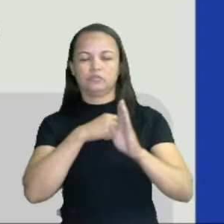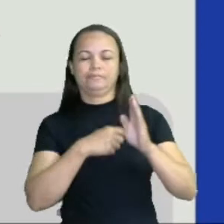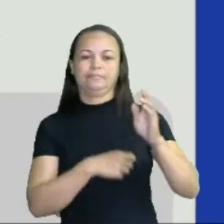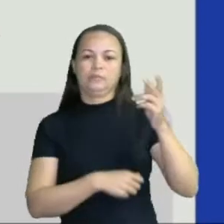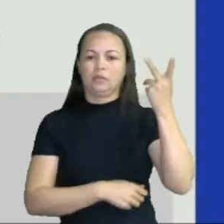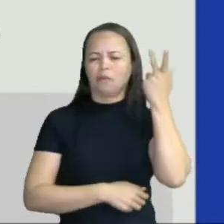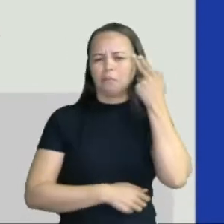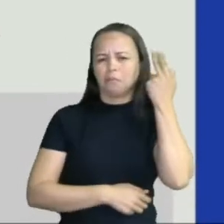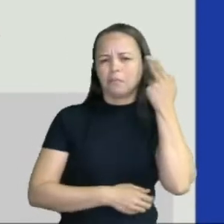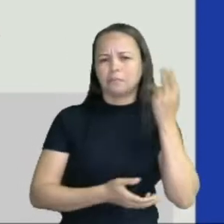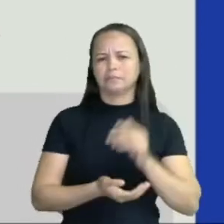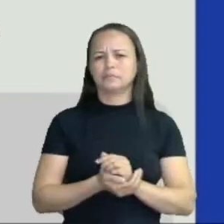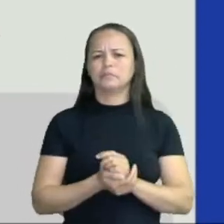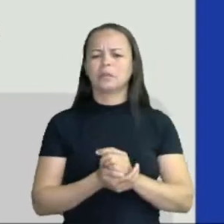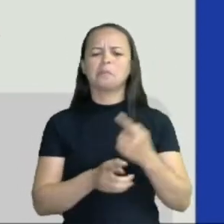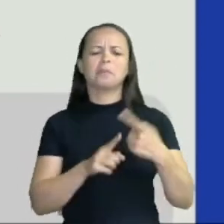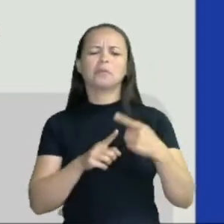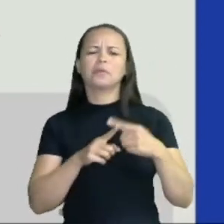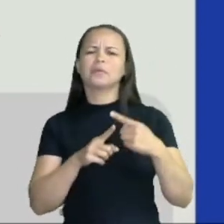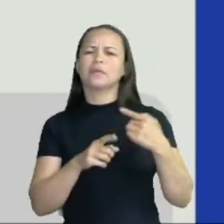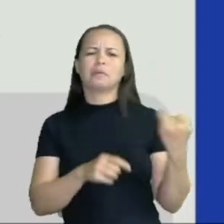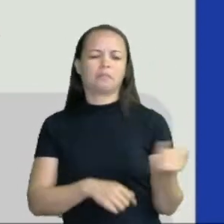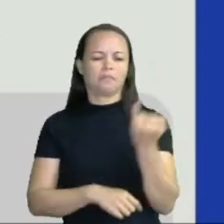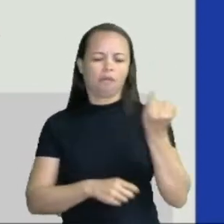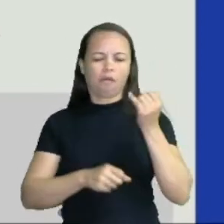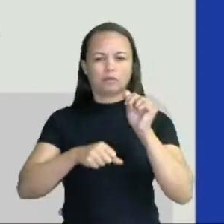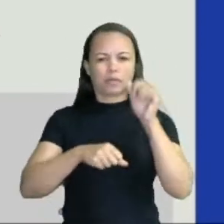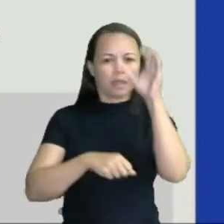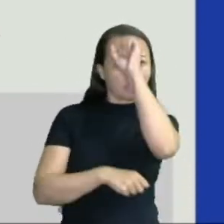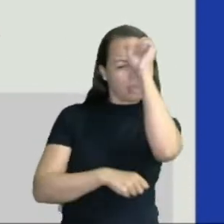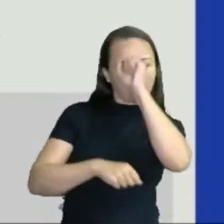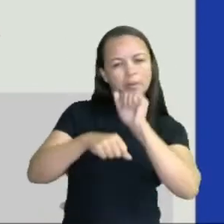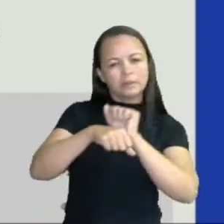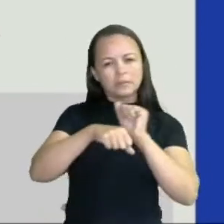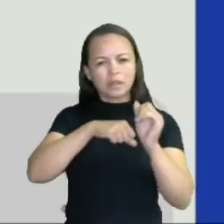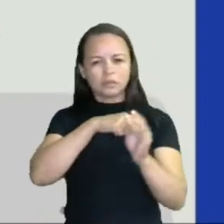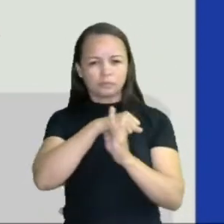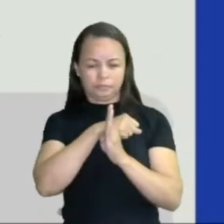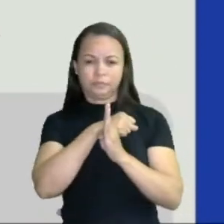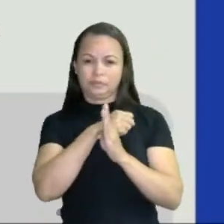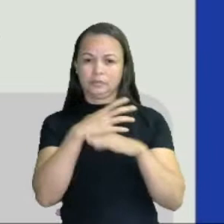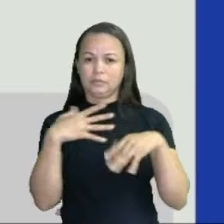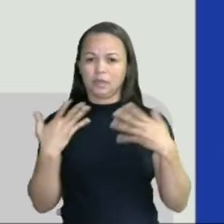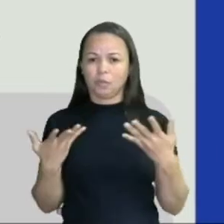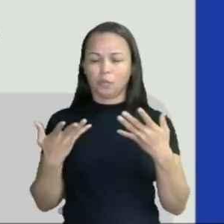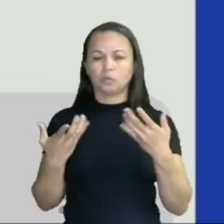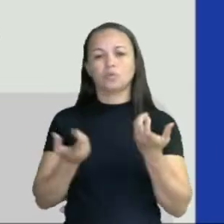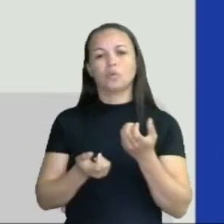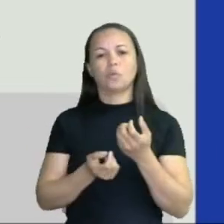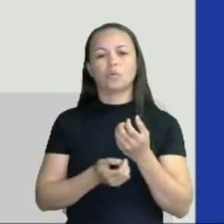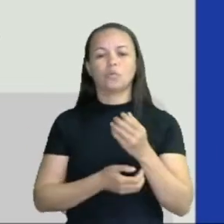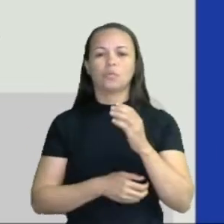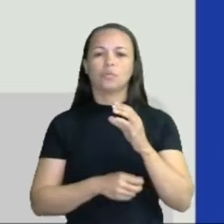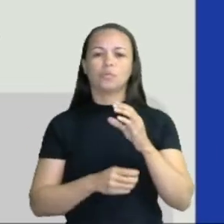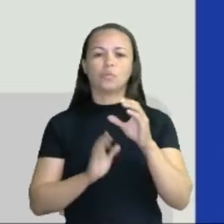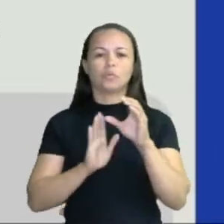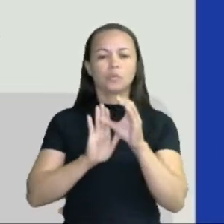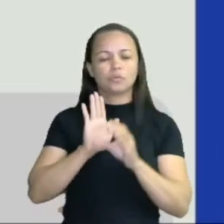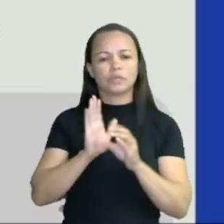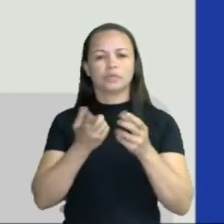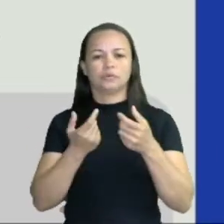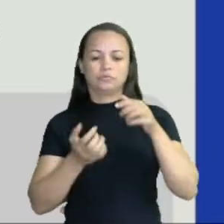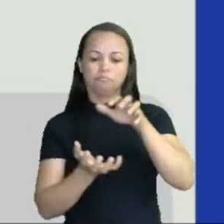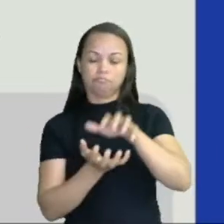relevante aprender sobre substantivos? De acordo com o currículo de Pernambuco, vocês vão adquirir e revisar